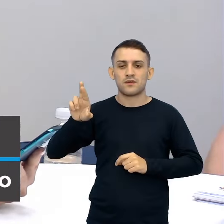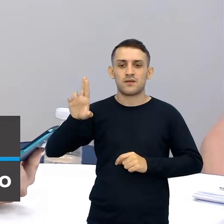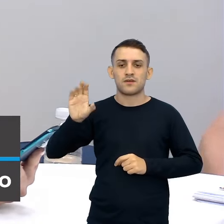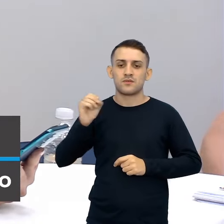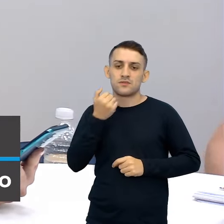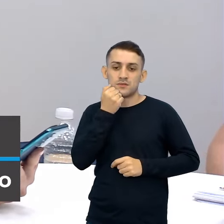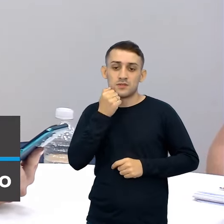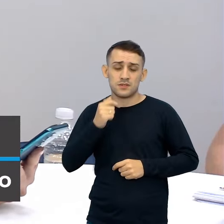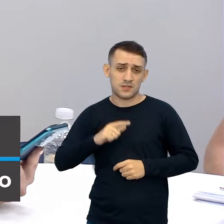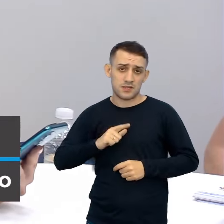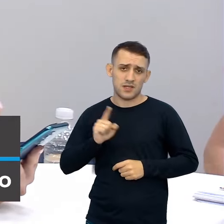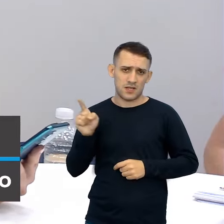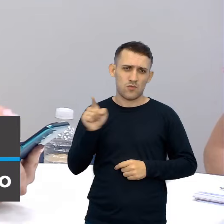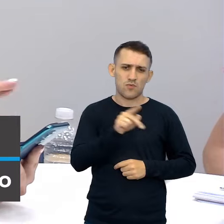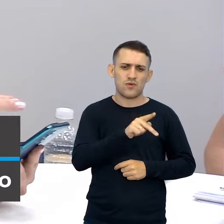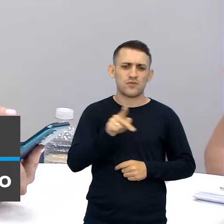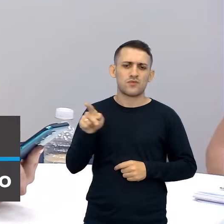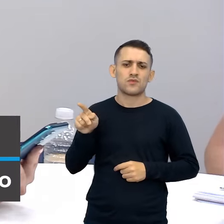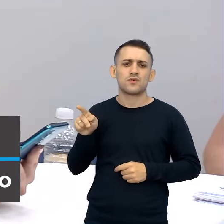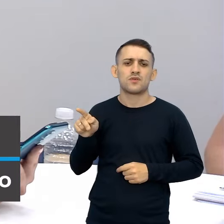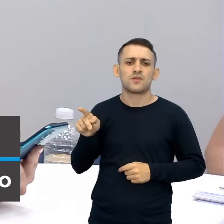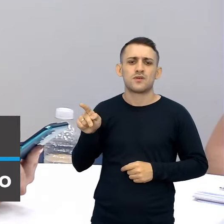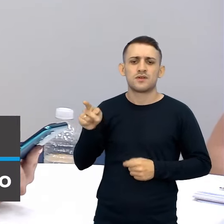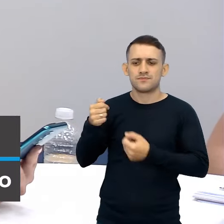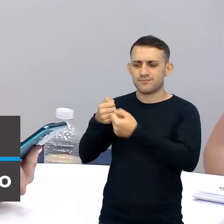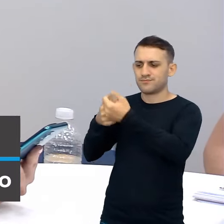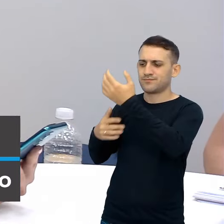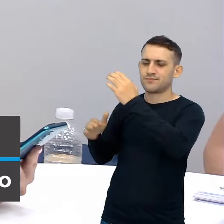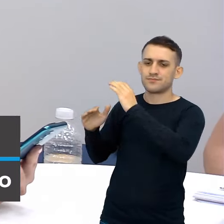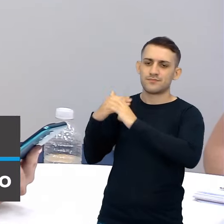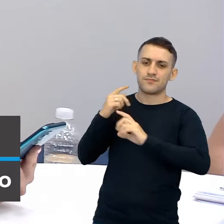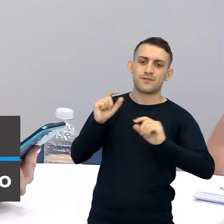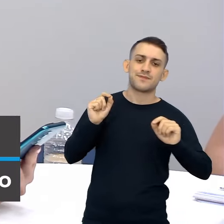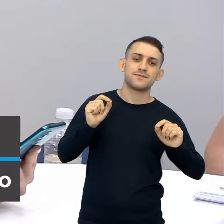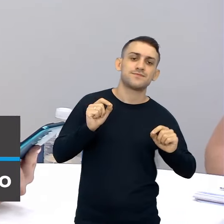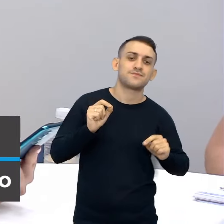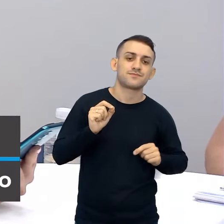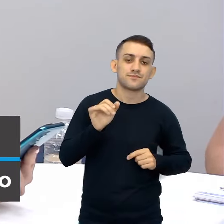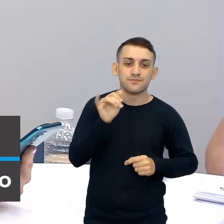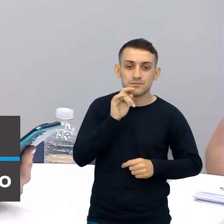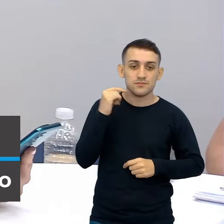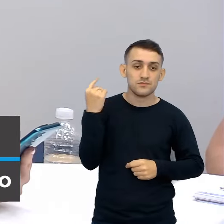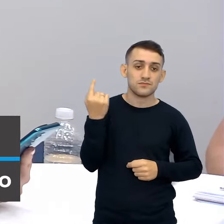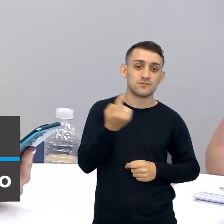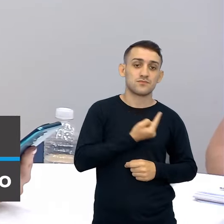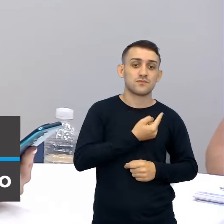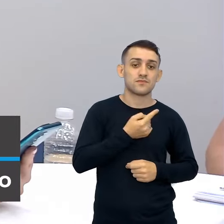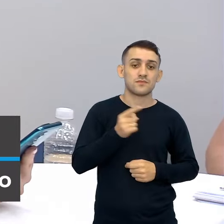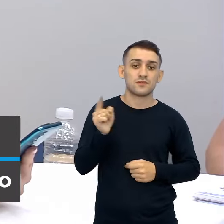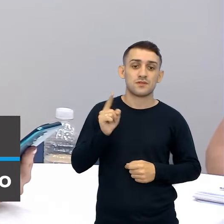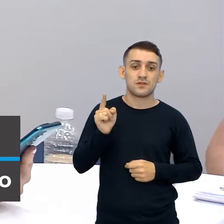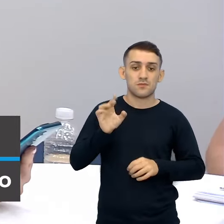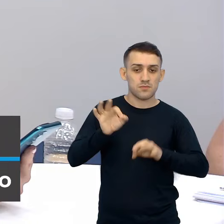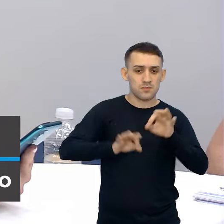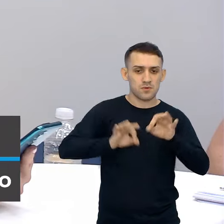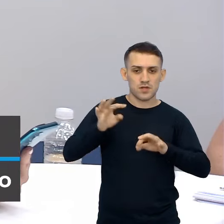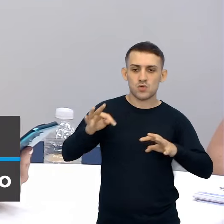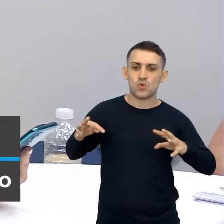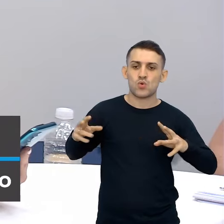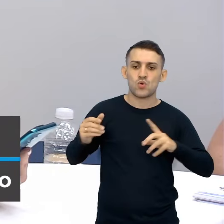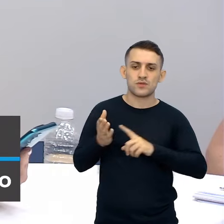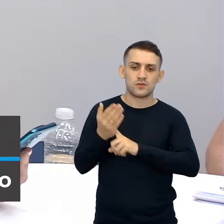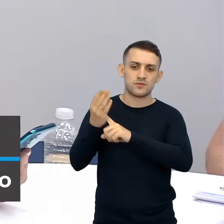tem um professor que ele coloca só para um pouquinho, ele coloca aqui, né, que nós não dominamos, nem todos dominam a